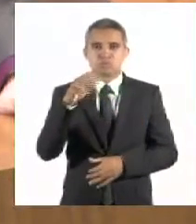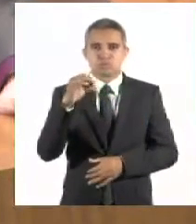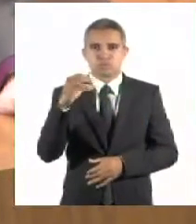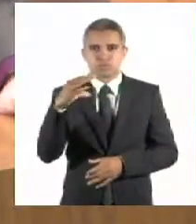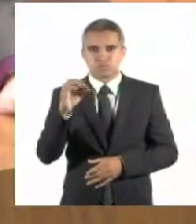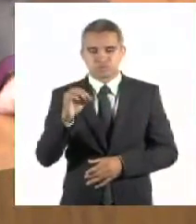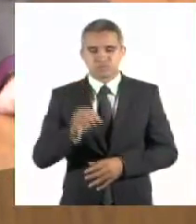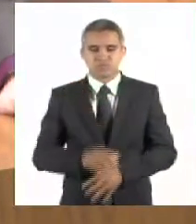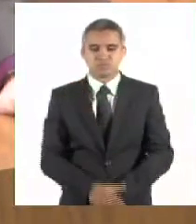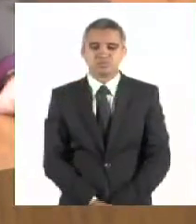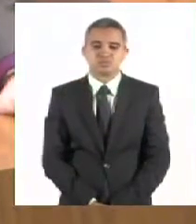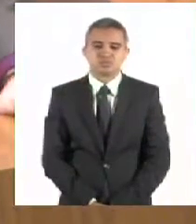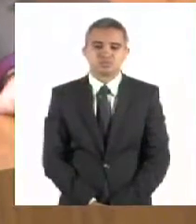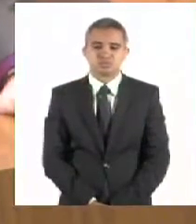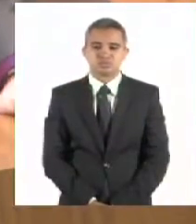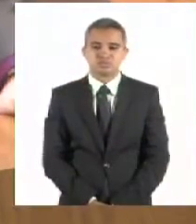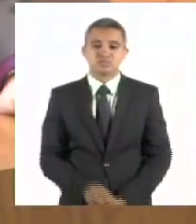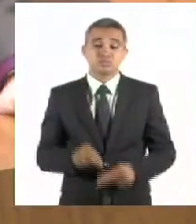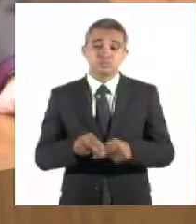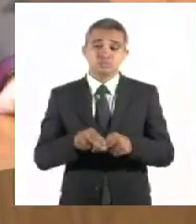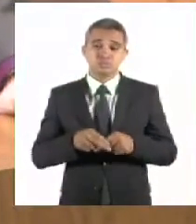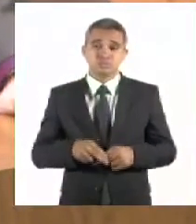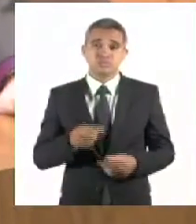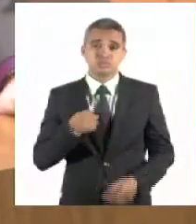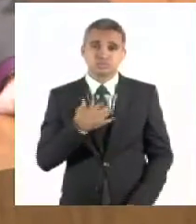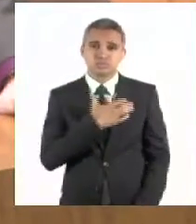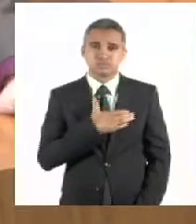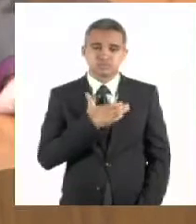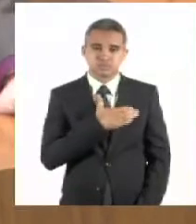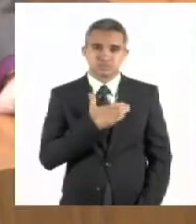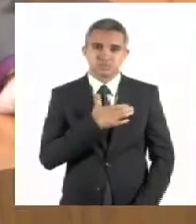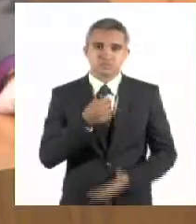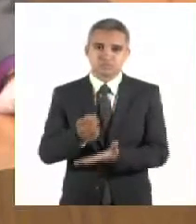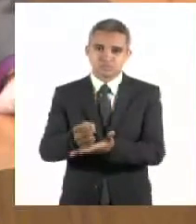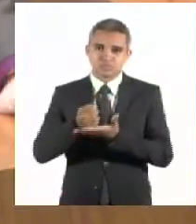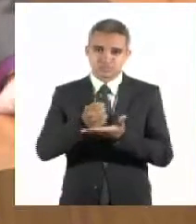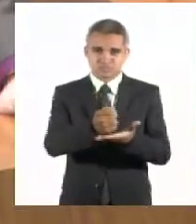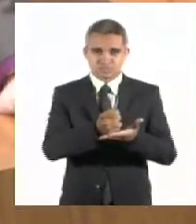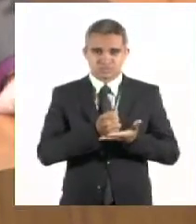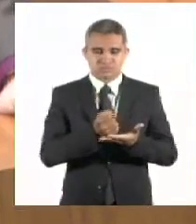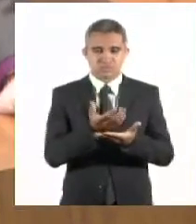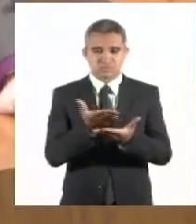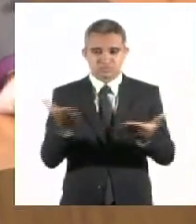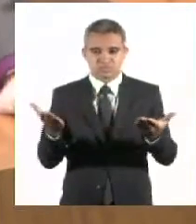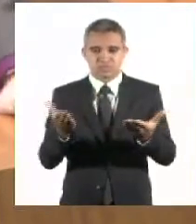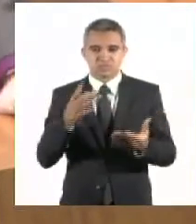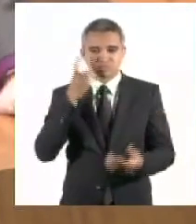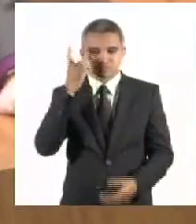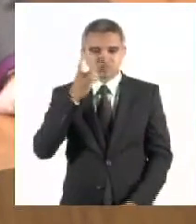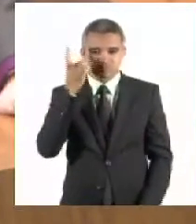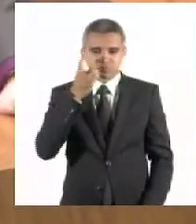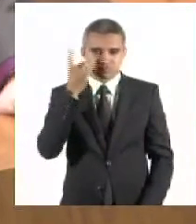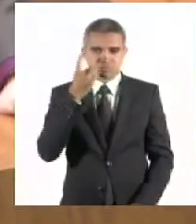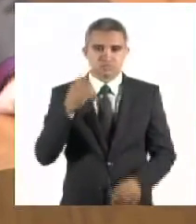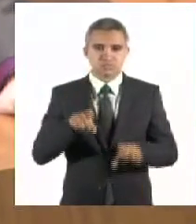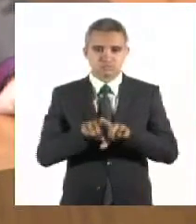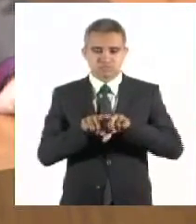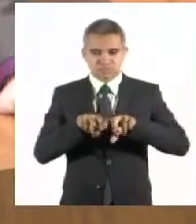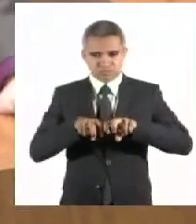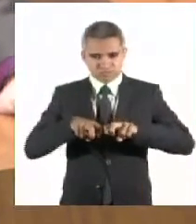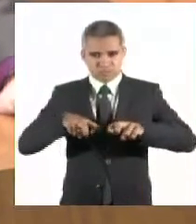Portanto, gostaria do apoio desta bancada, desta